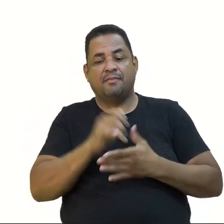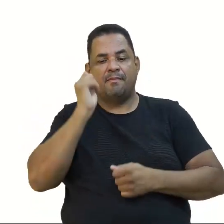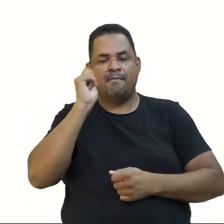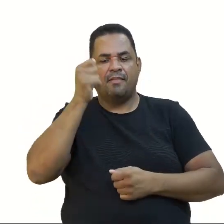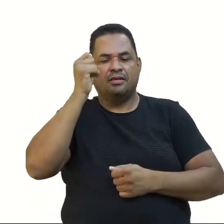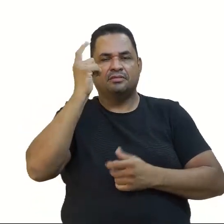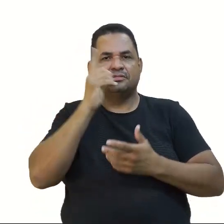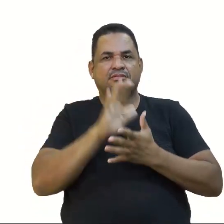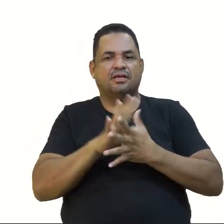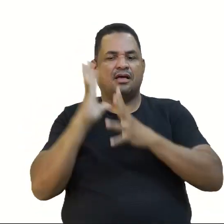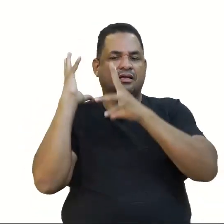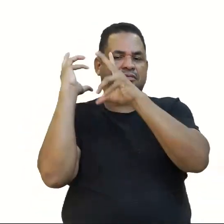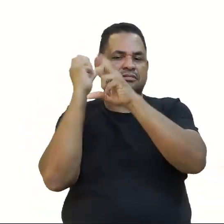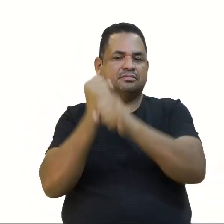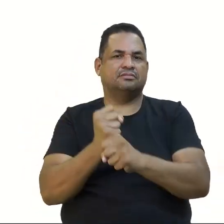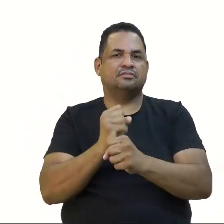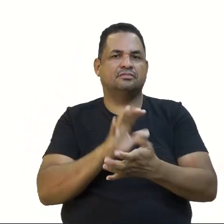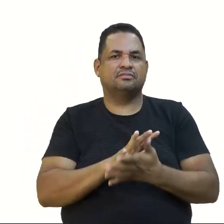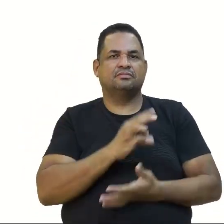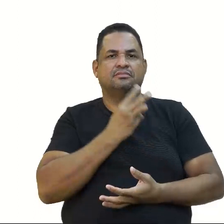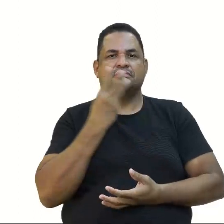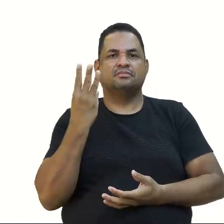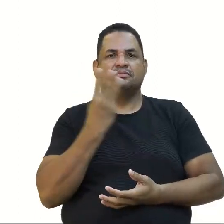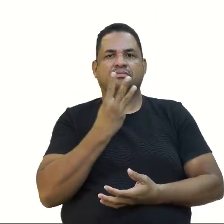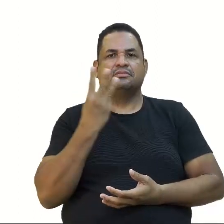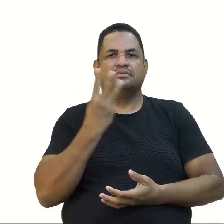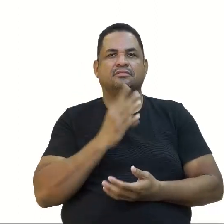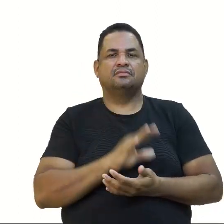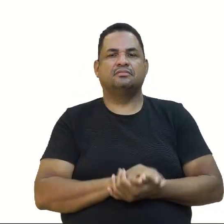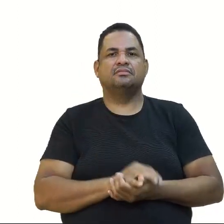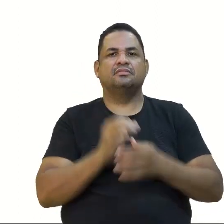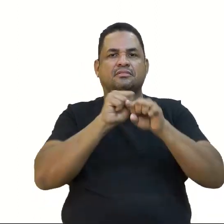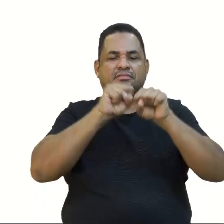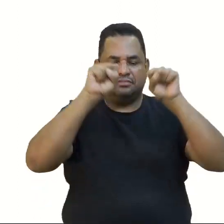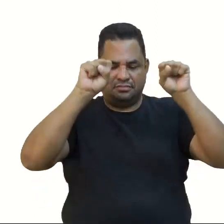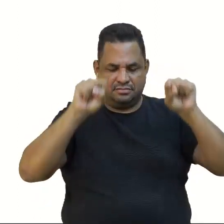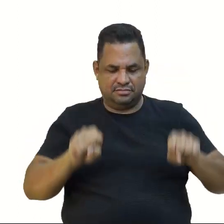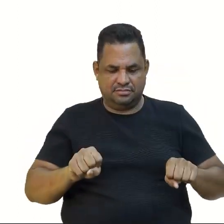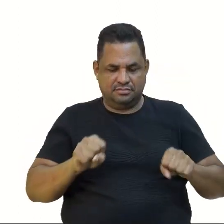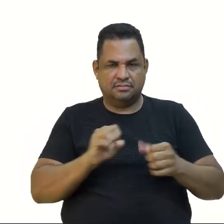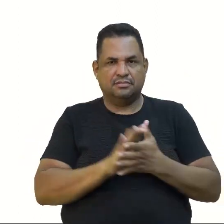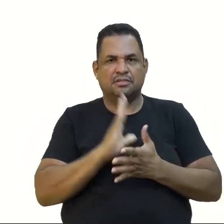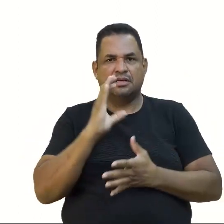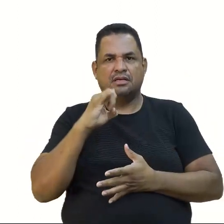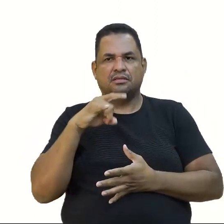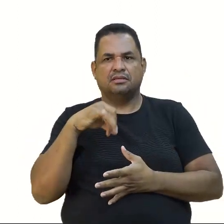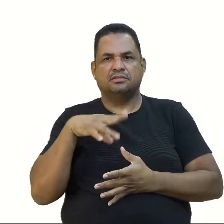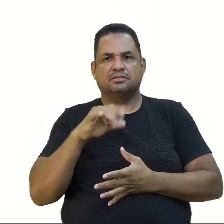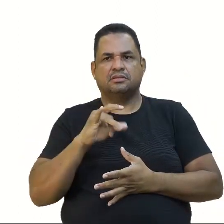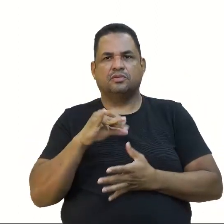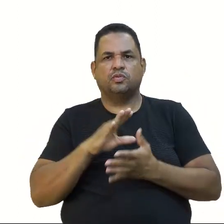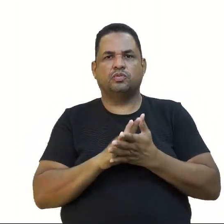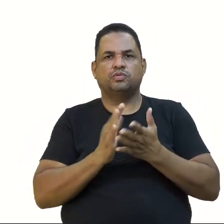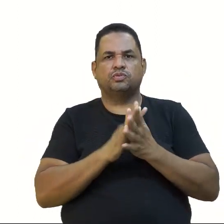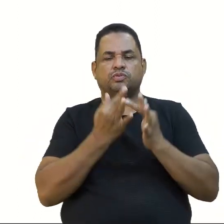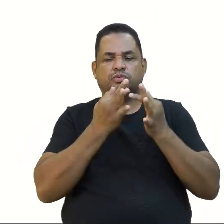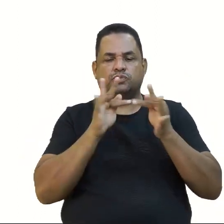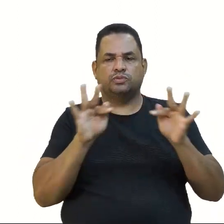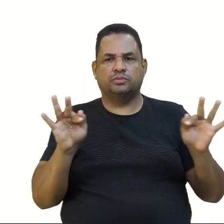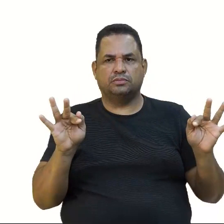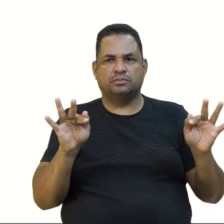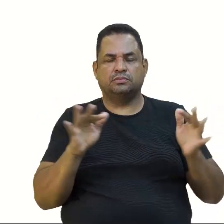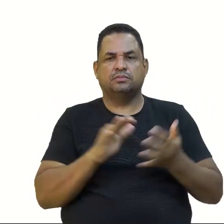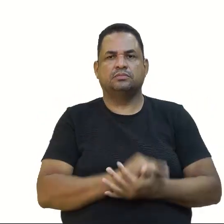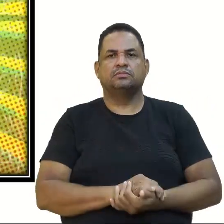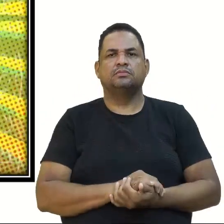mega revisão na sua parte 3. Que vamos revisar. Sistema cartesiano e